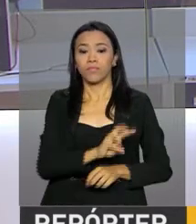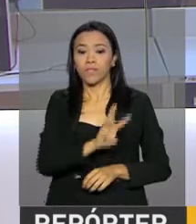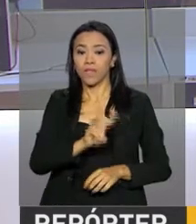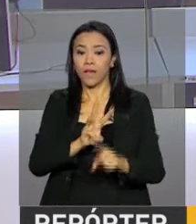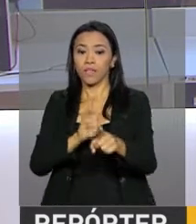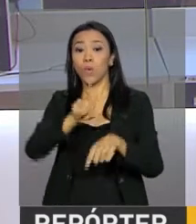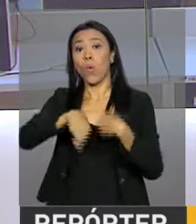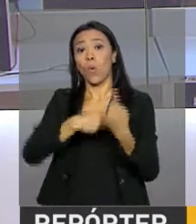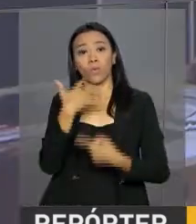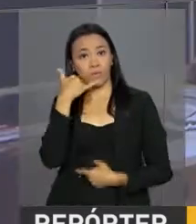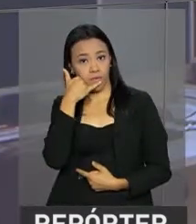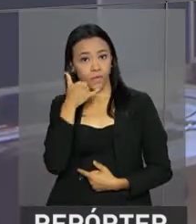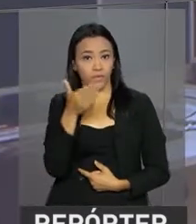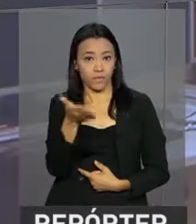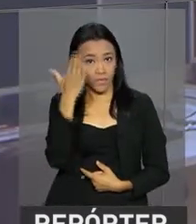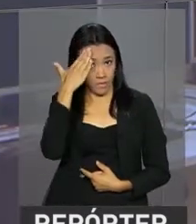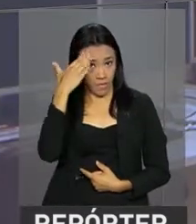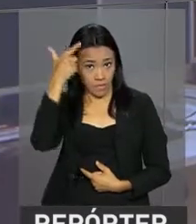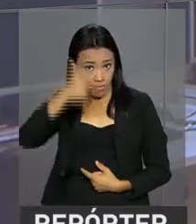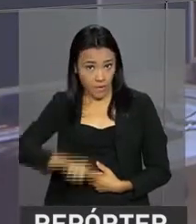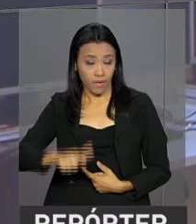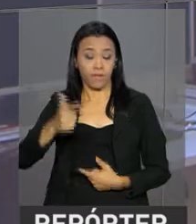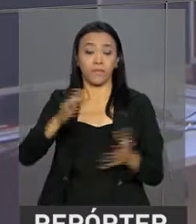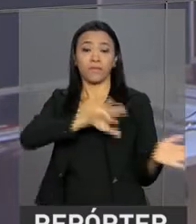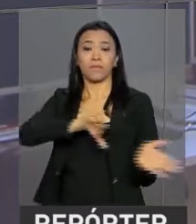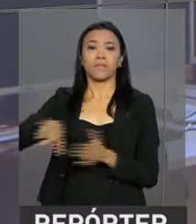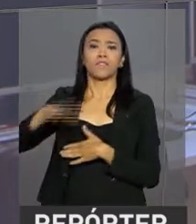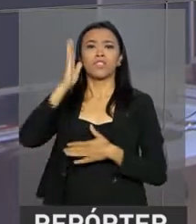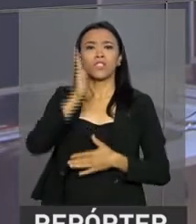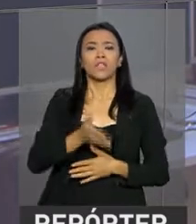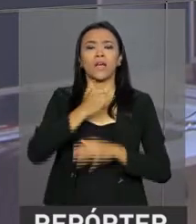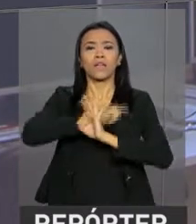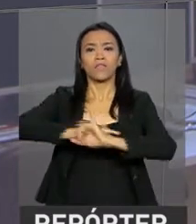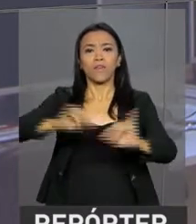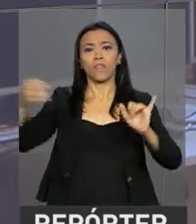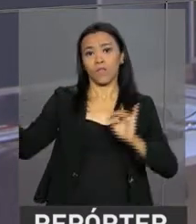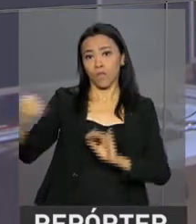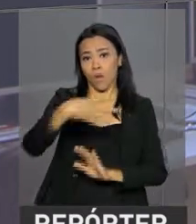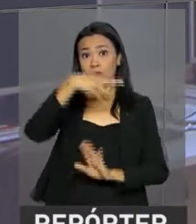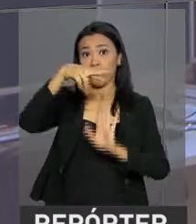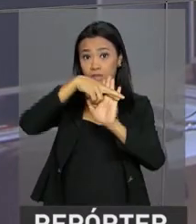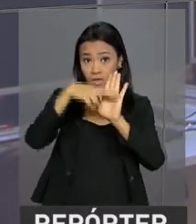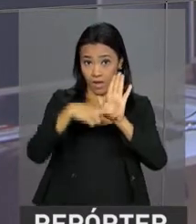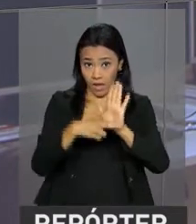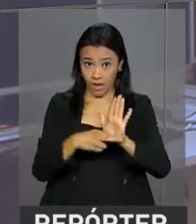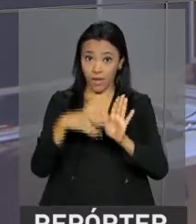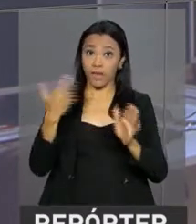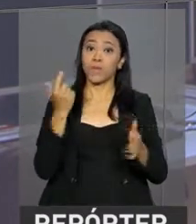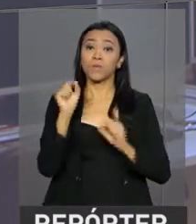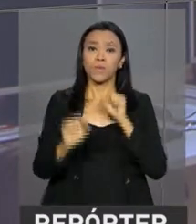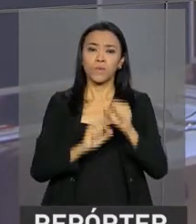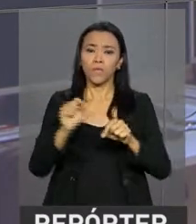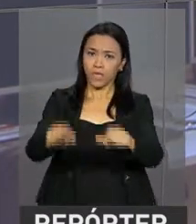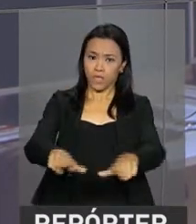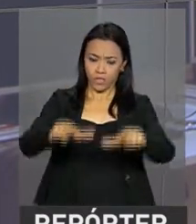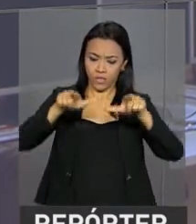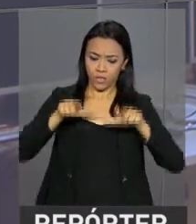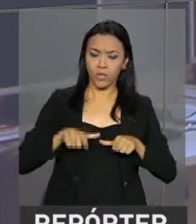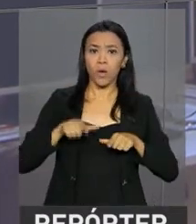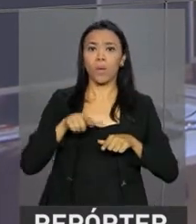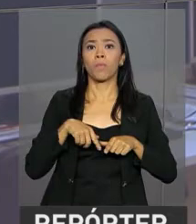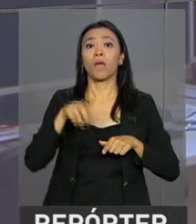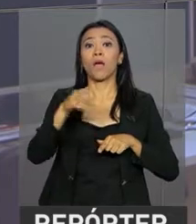146 foram divulgadas novas regras para a validação de diplomas de estudantes brasileiros que